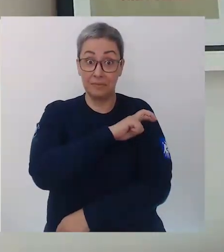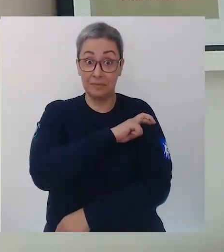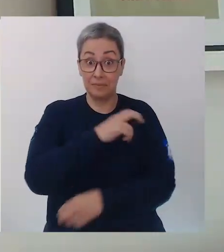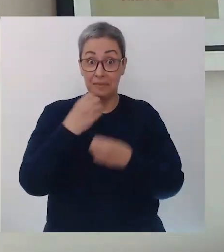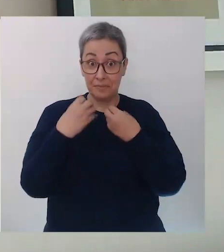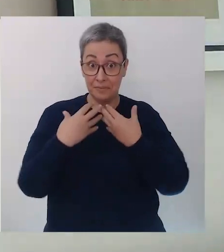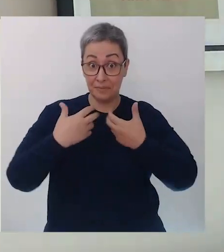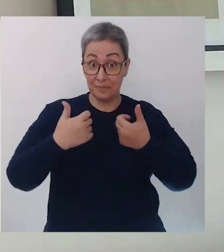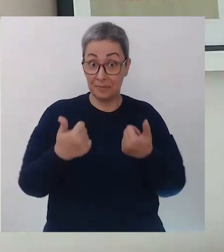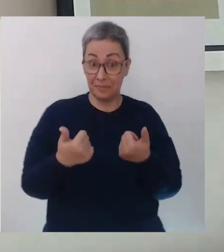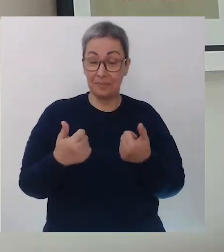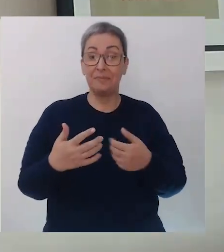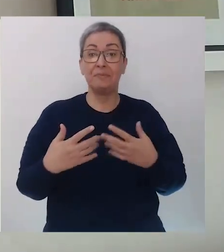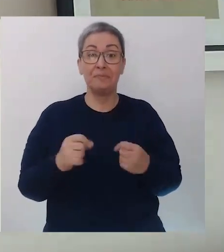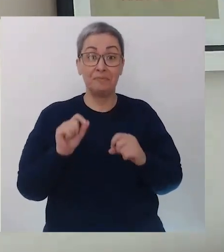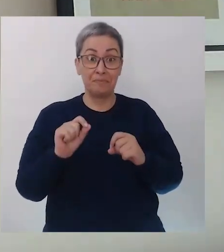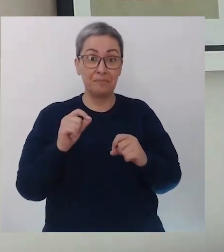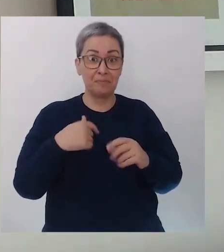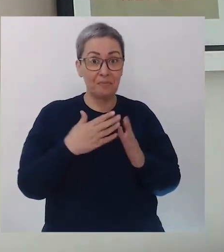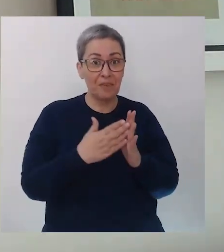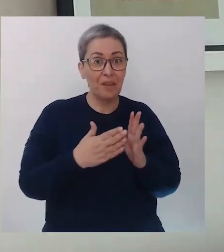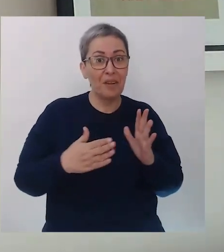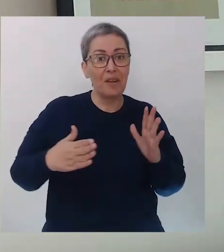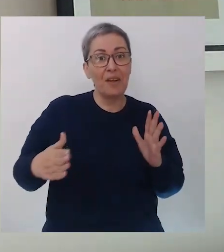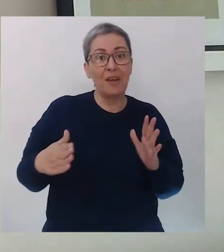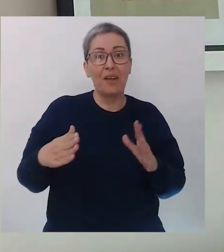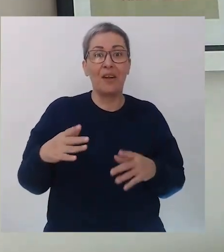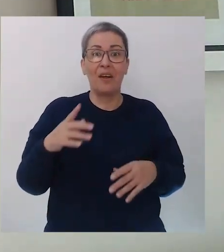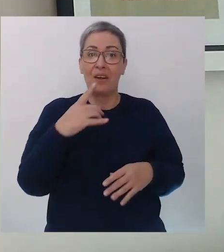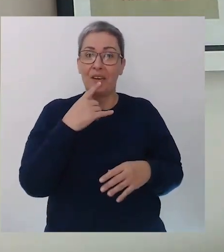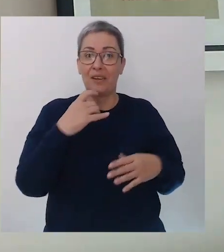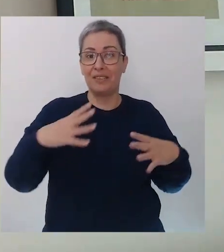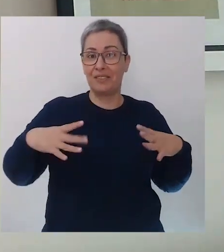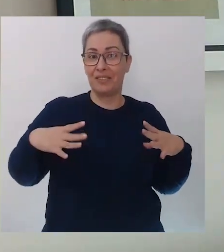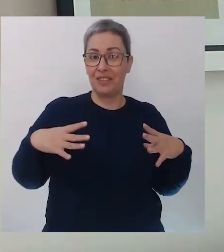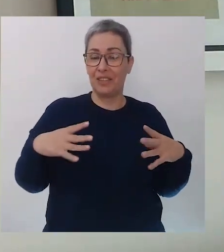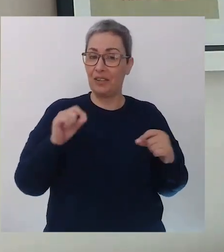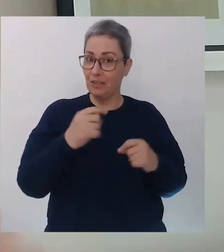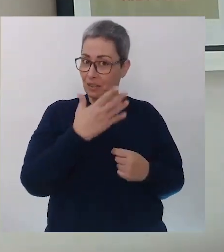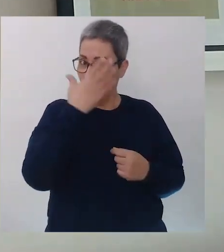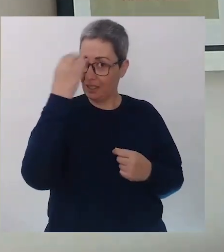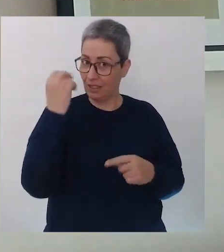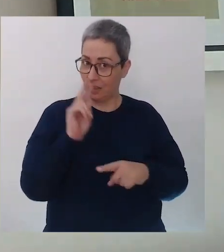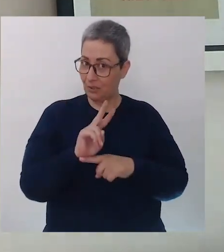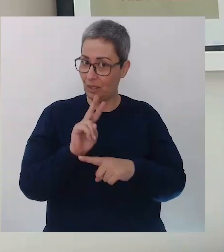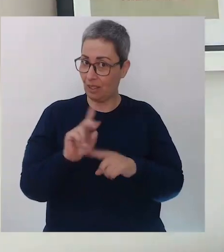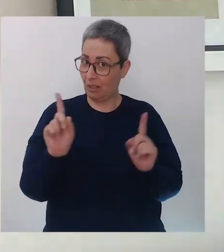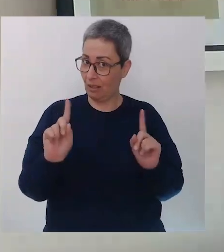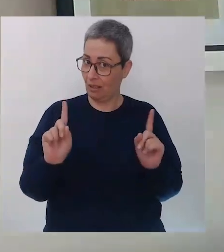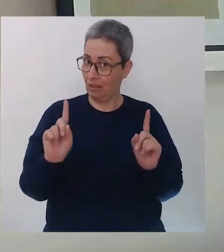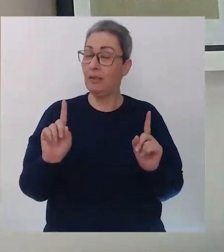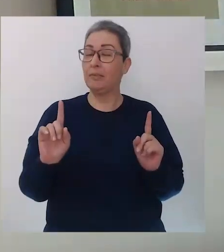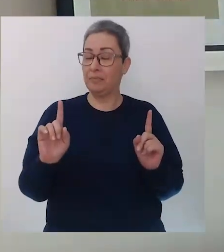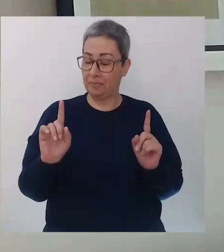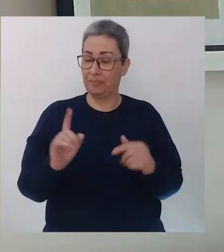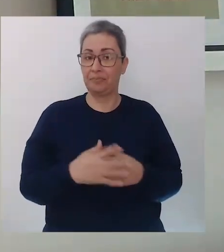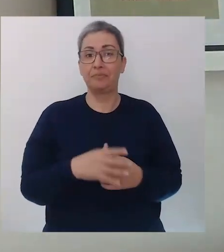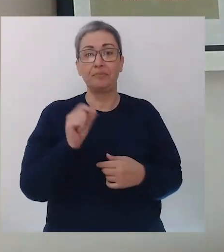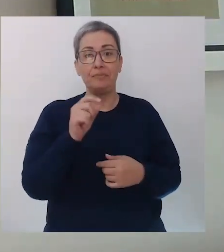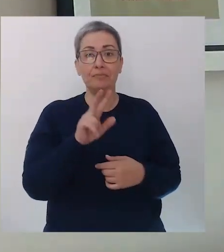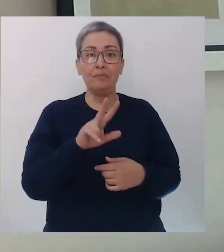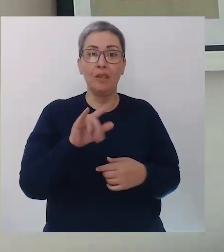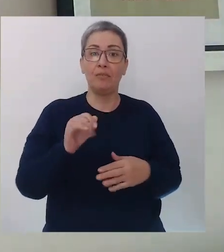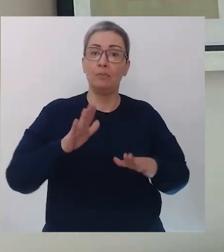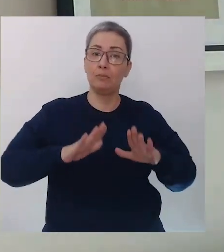estudantes da EJA do ciclo 1. Tudo bem com vocês? Como é que vocês passaram o feriado? Não se esqueceram dos cuidados não,